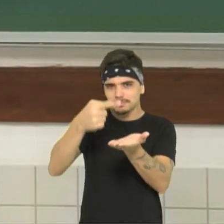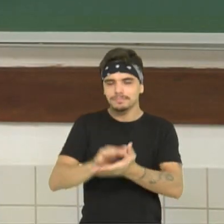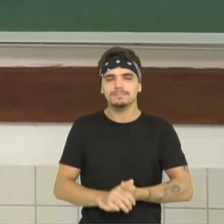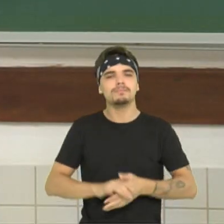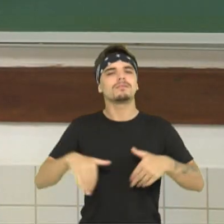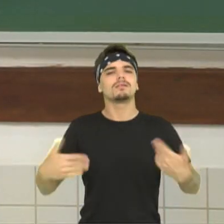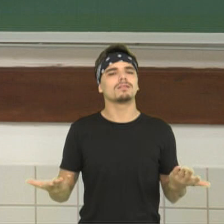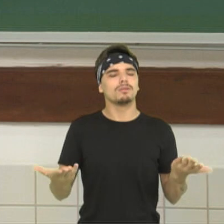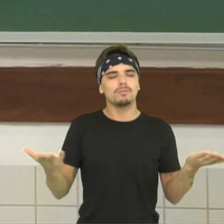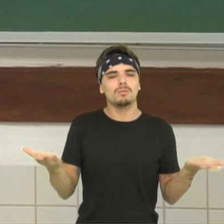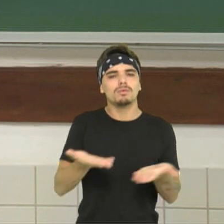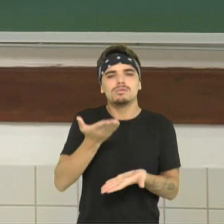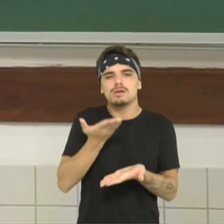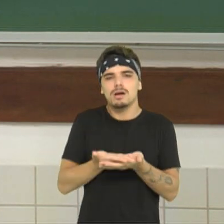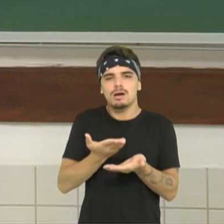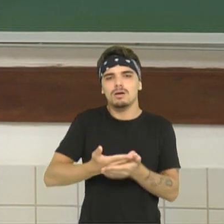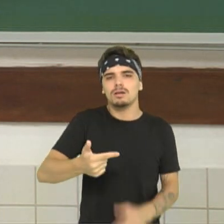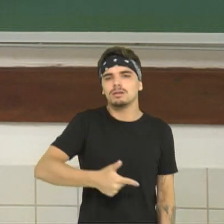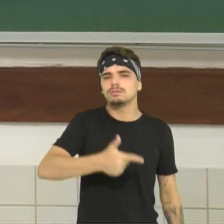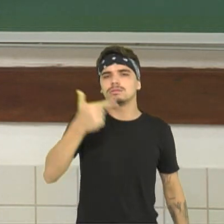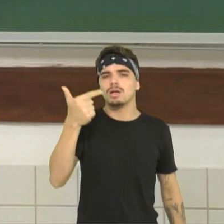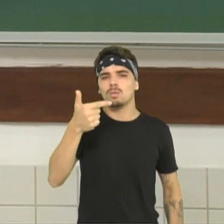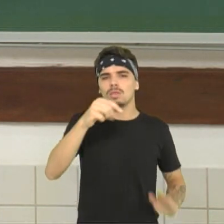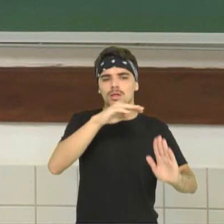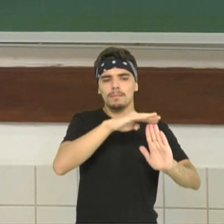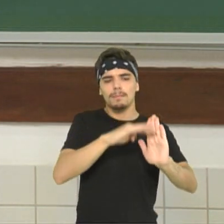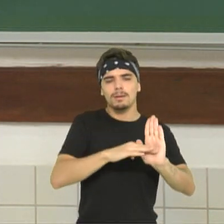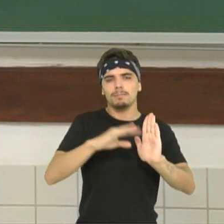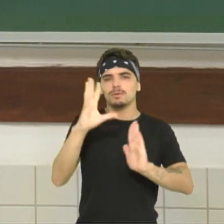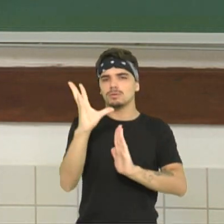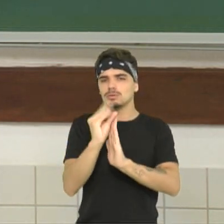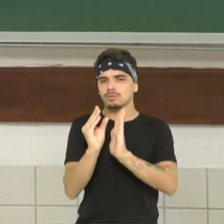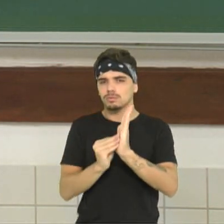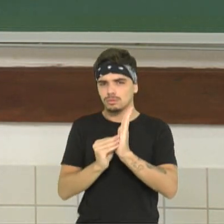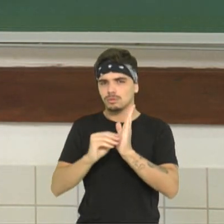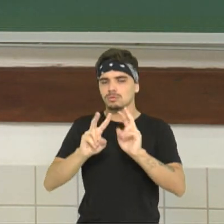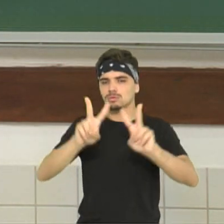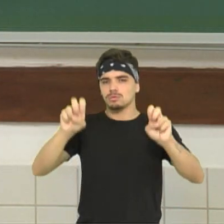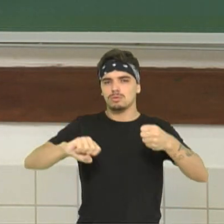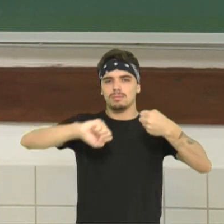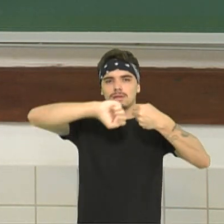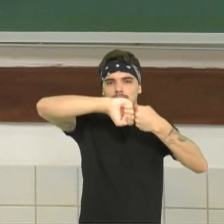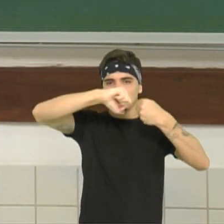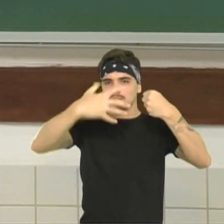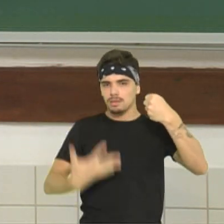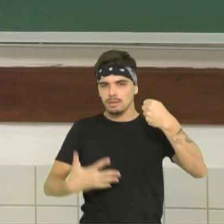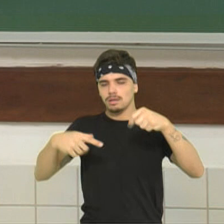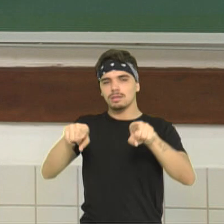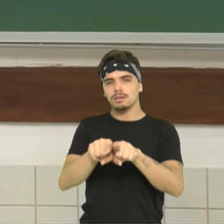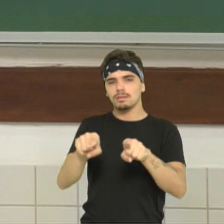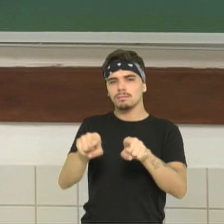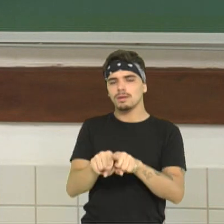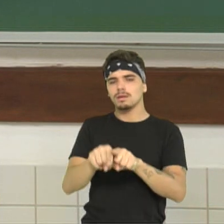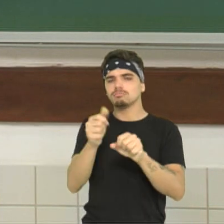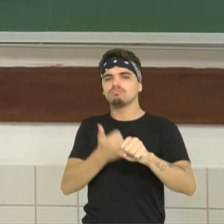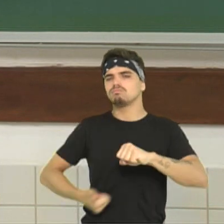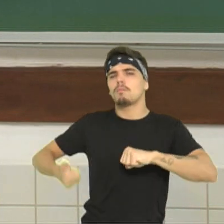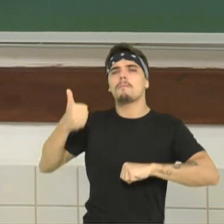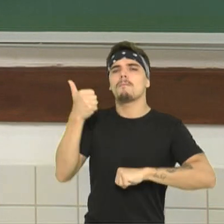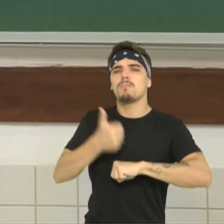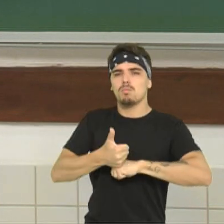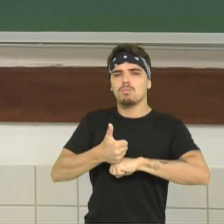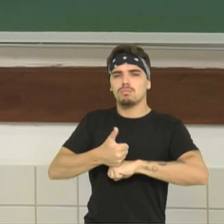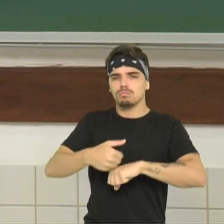de hoje nós vamos para a segunda parte do nosso conteúdo sobre democracia e